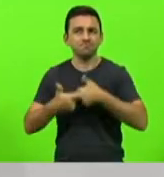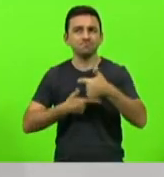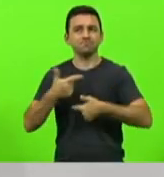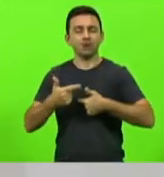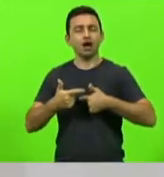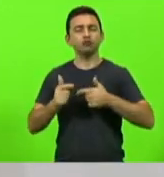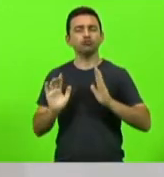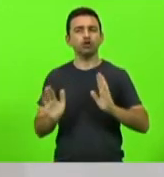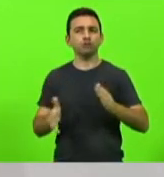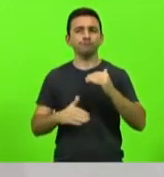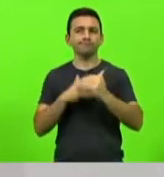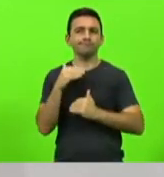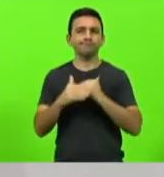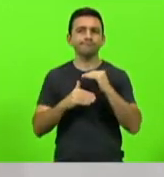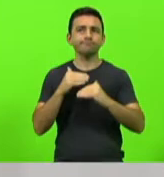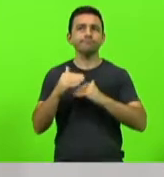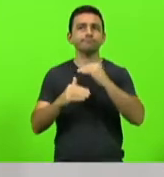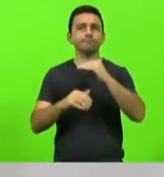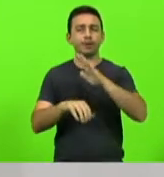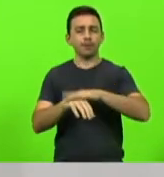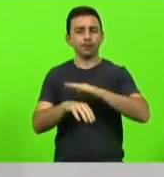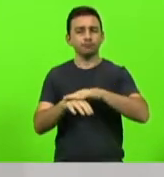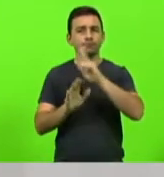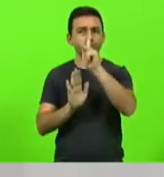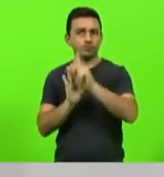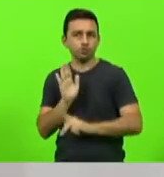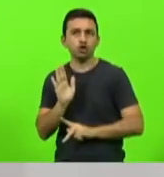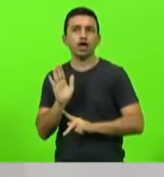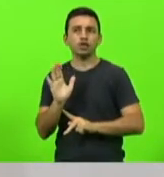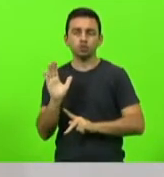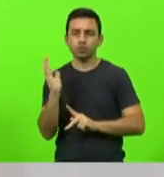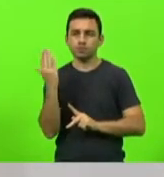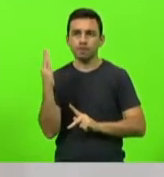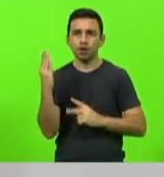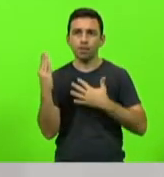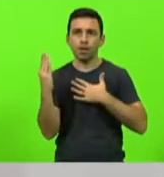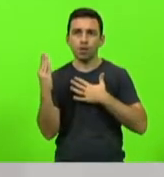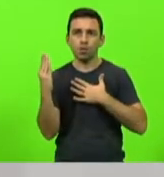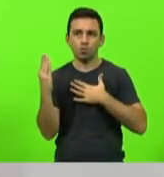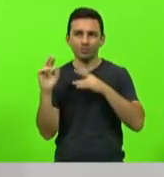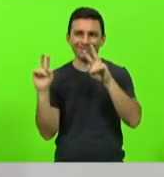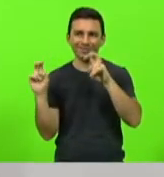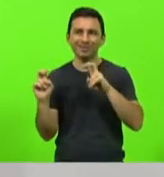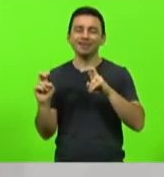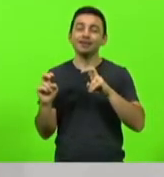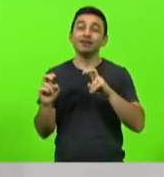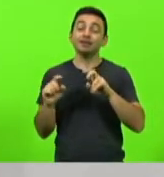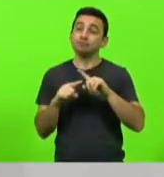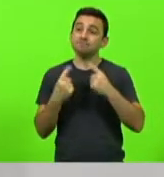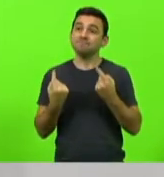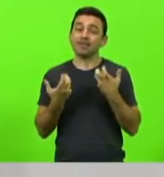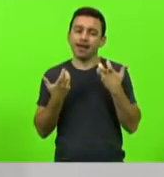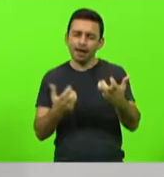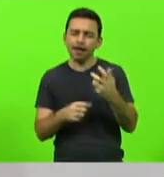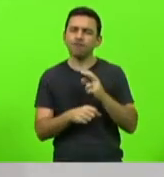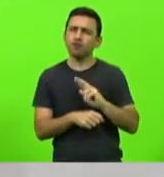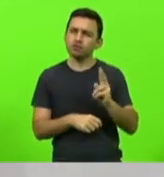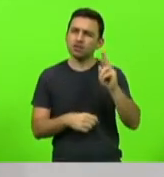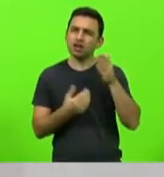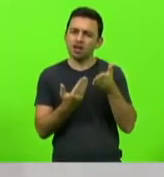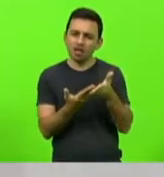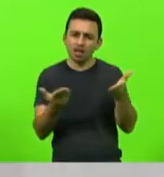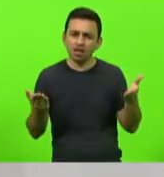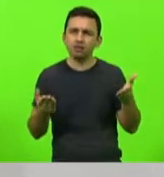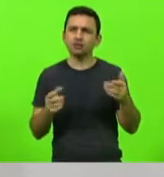desenvolvido pelo projeto Espelho Meu, procurando valorizar e resgatar